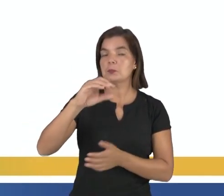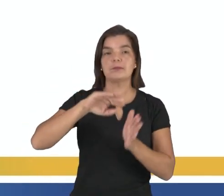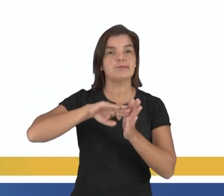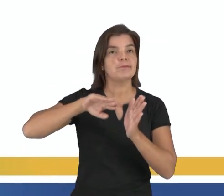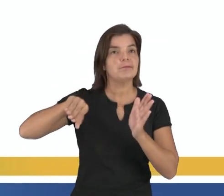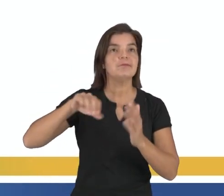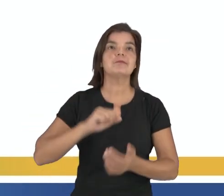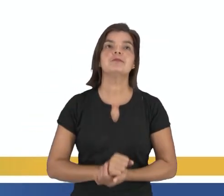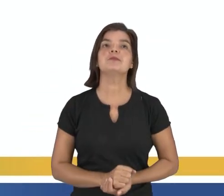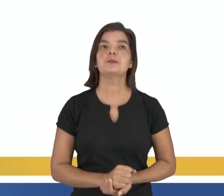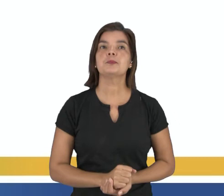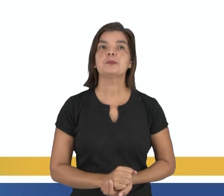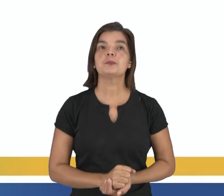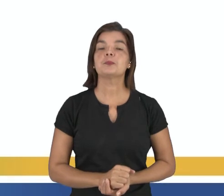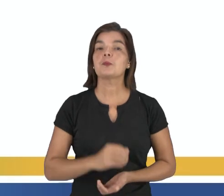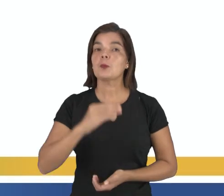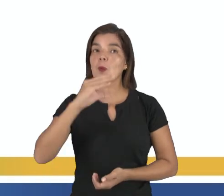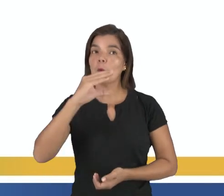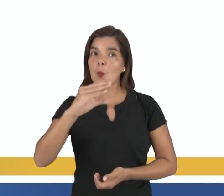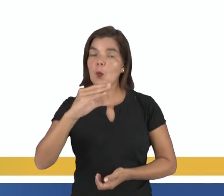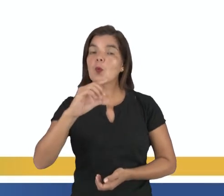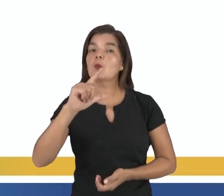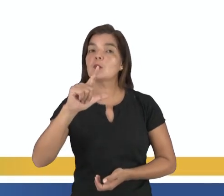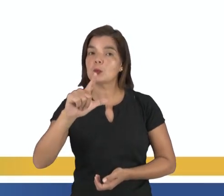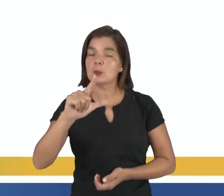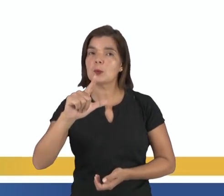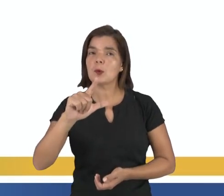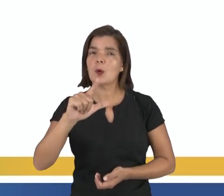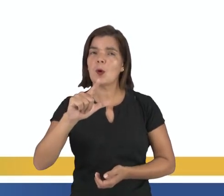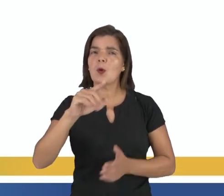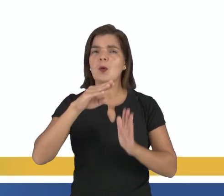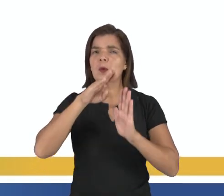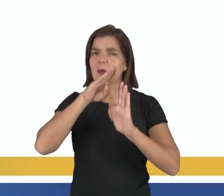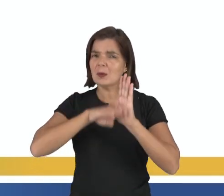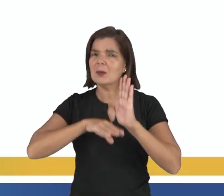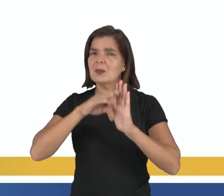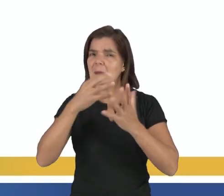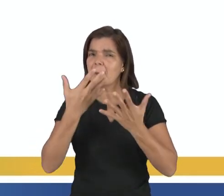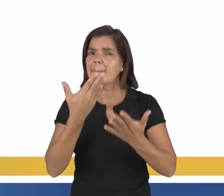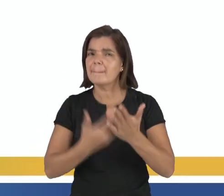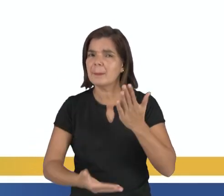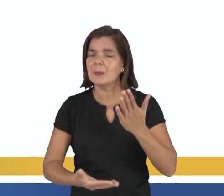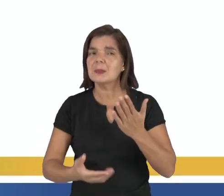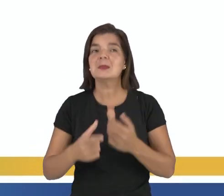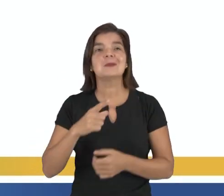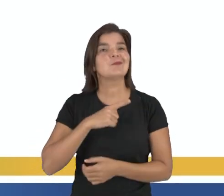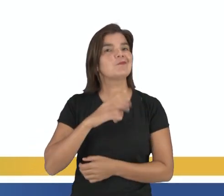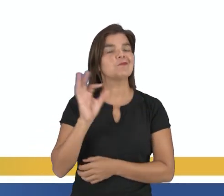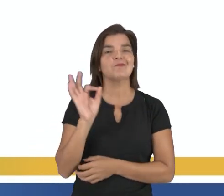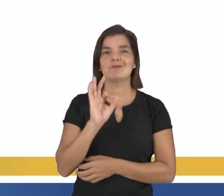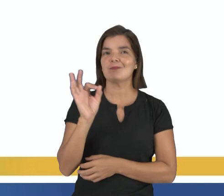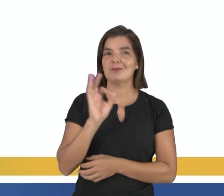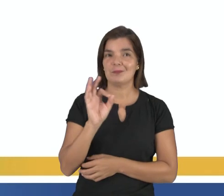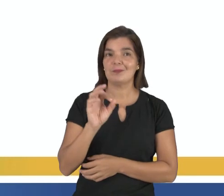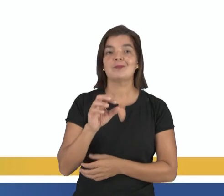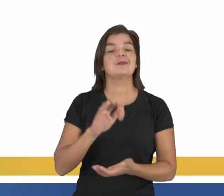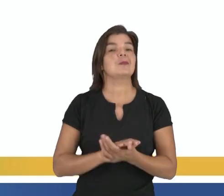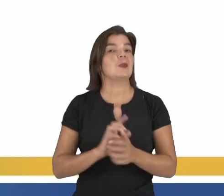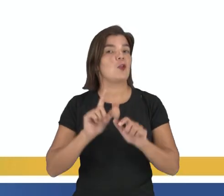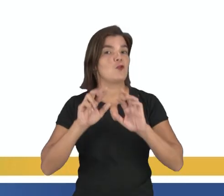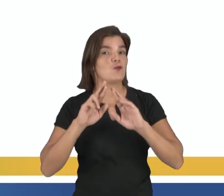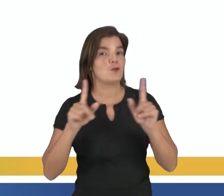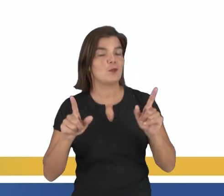fora. O elemento cloro sofre redução? Tá errado porque tá aqui, ó, o elemento cloro sofre